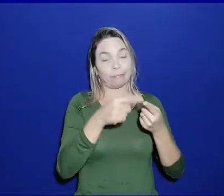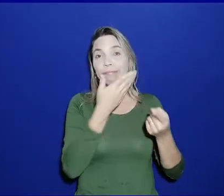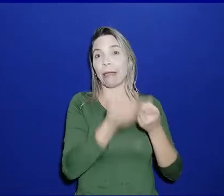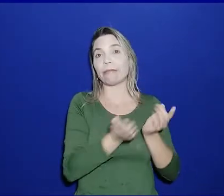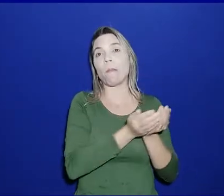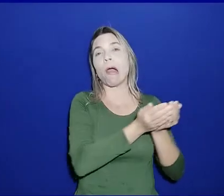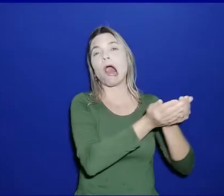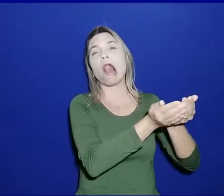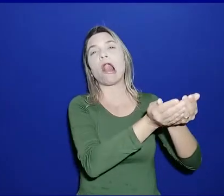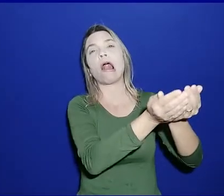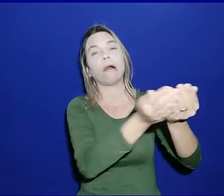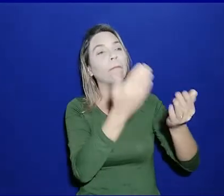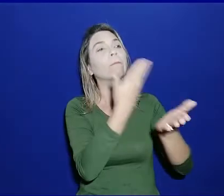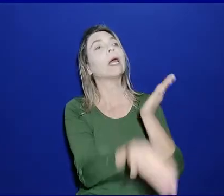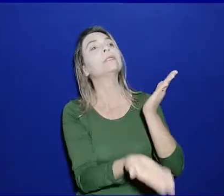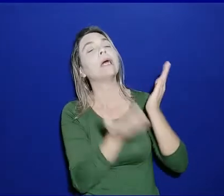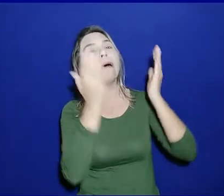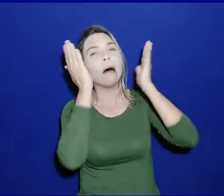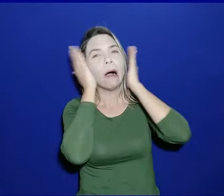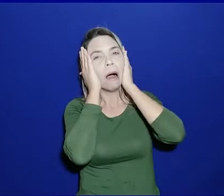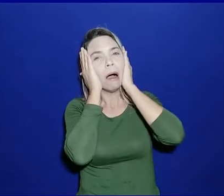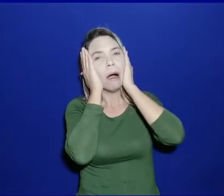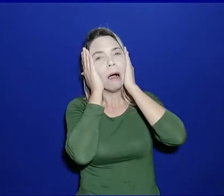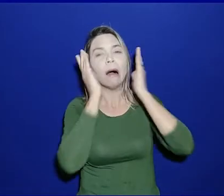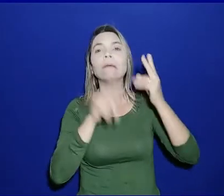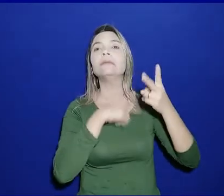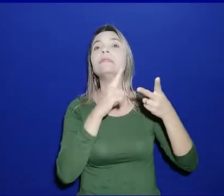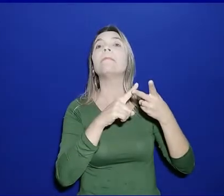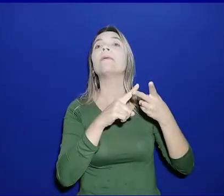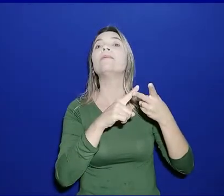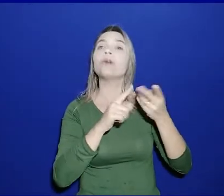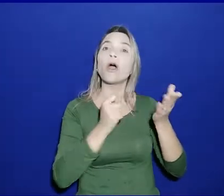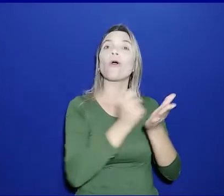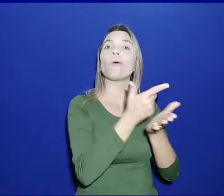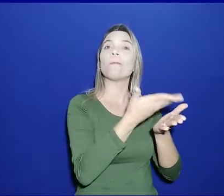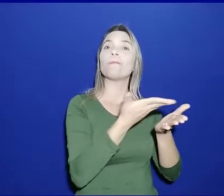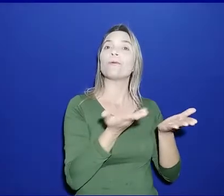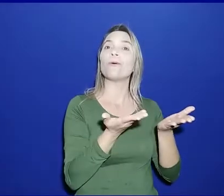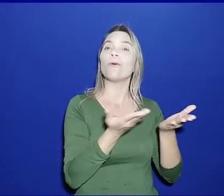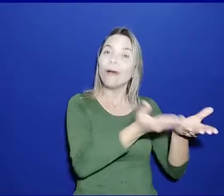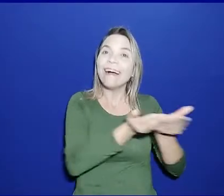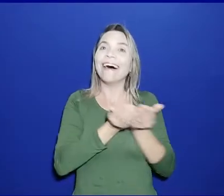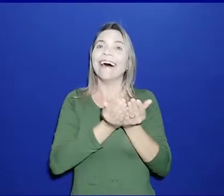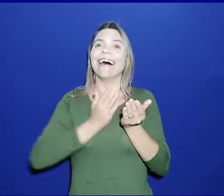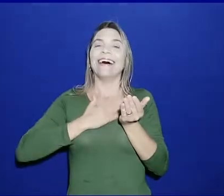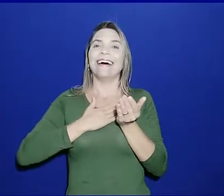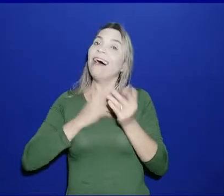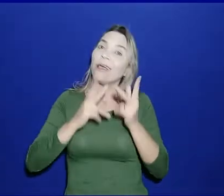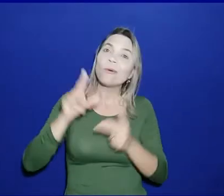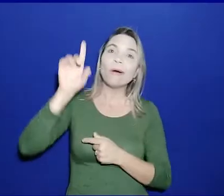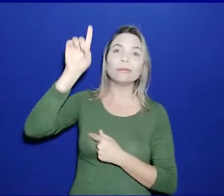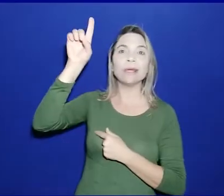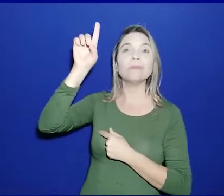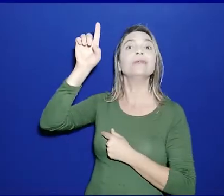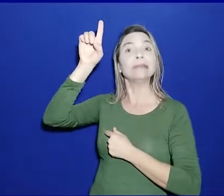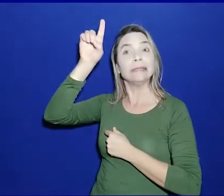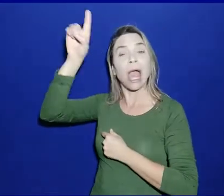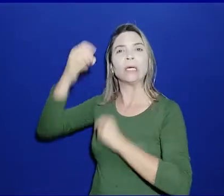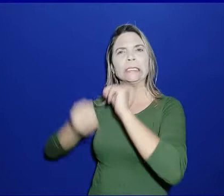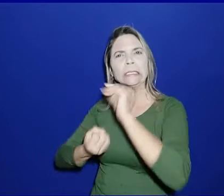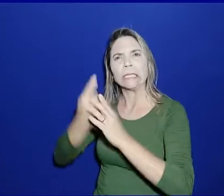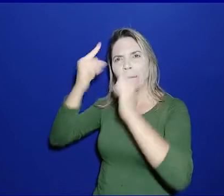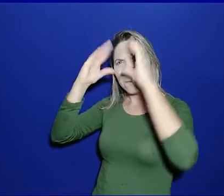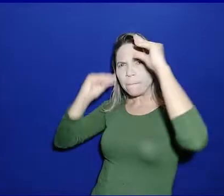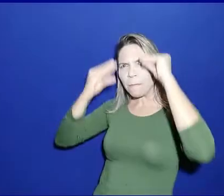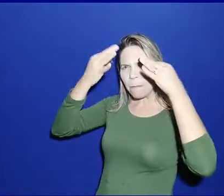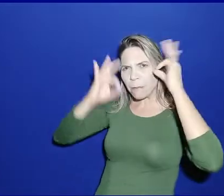agora do Senhor. Se morremos com Cristo, viveremos com Ele. Já morremos com Ele para este mundo. Nós somos